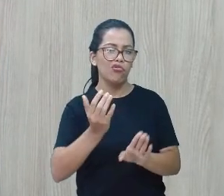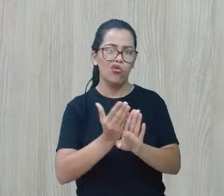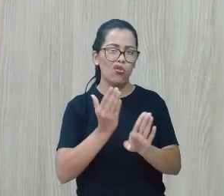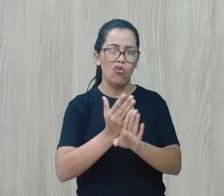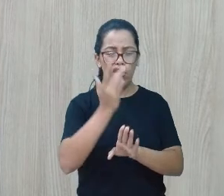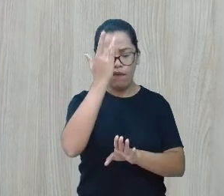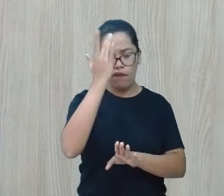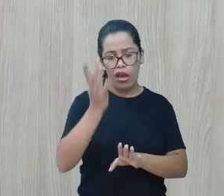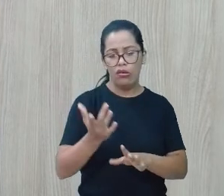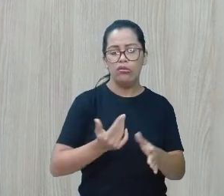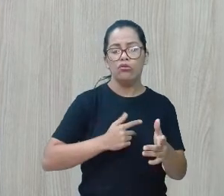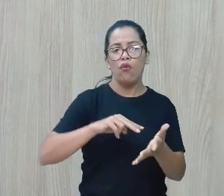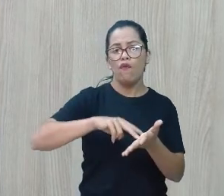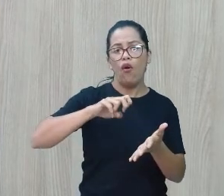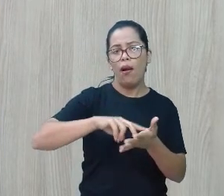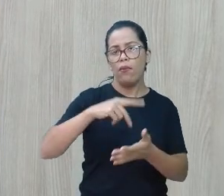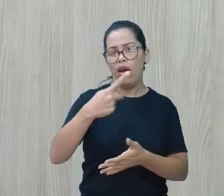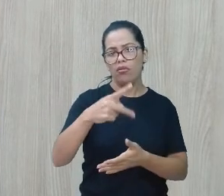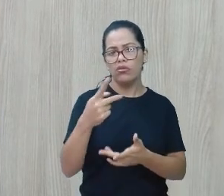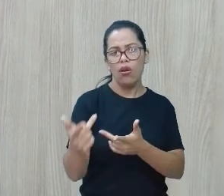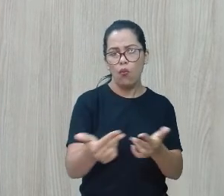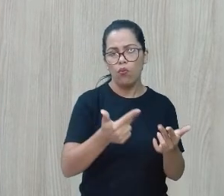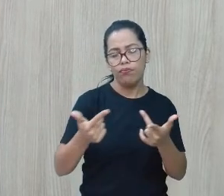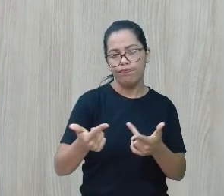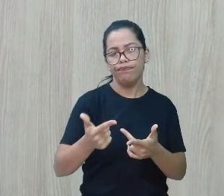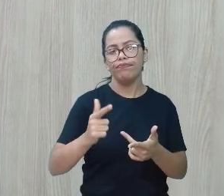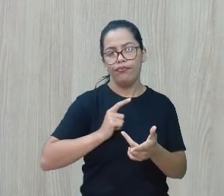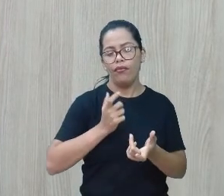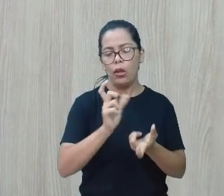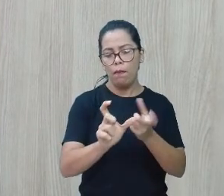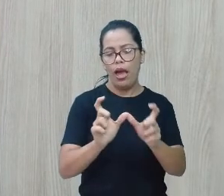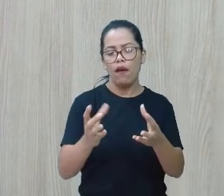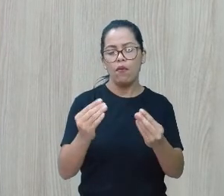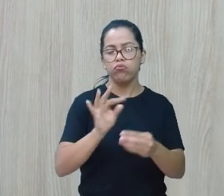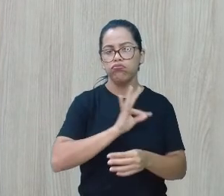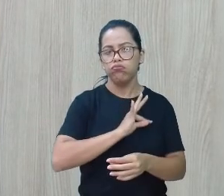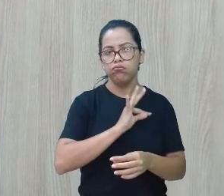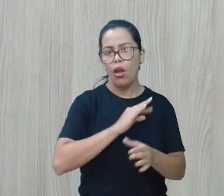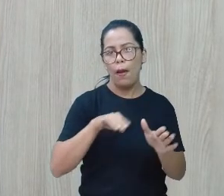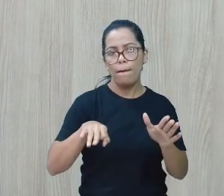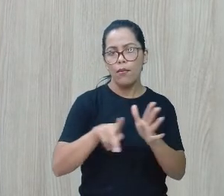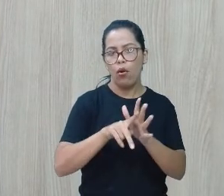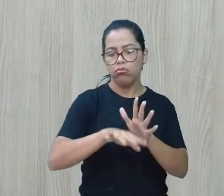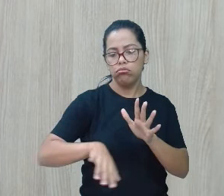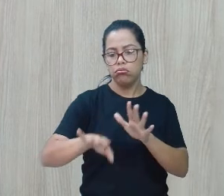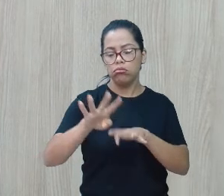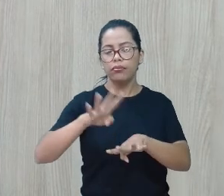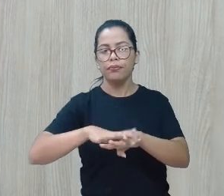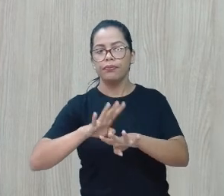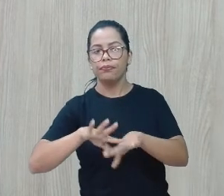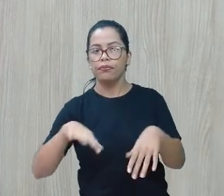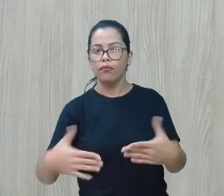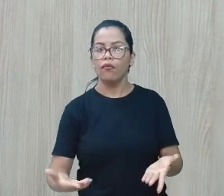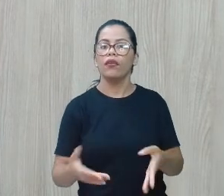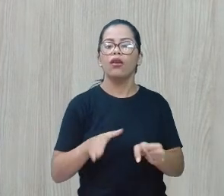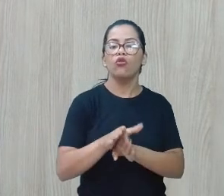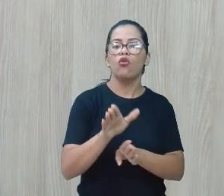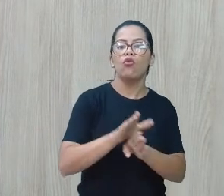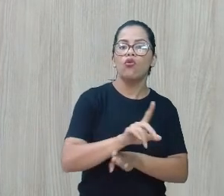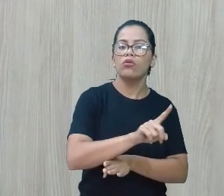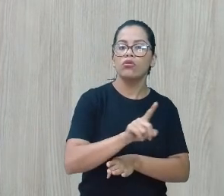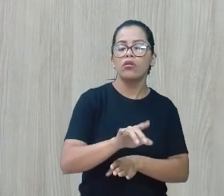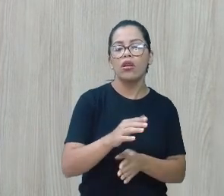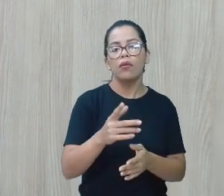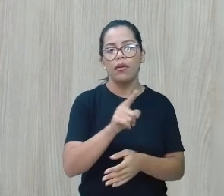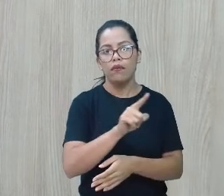seu vocabulário comum, tá certo? São termos muito técnicos. Então, eu estou dando algumas sugestões a ele aqui, né? Ou seja, dá uma olhada